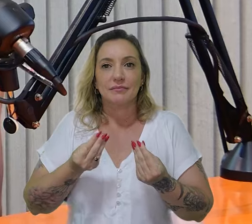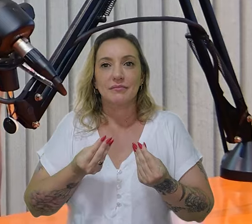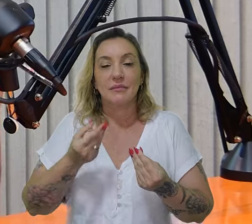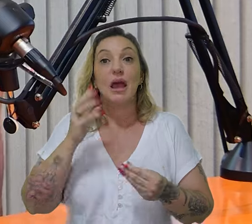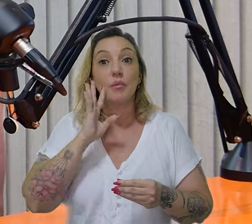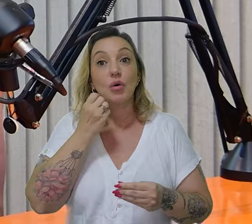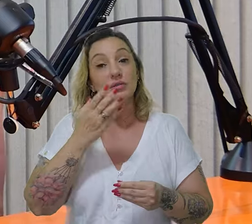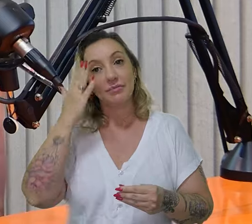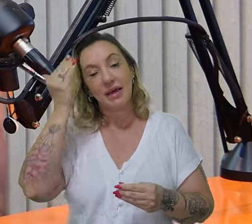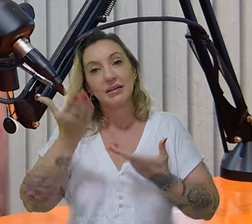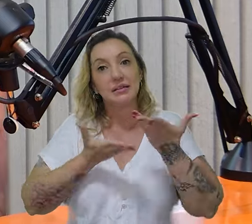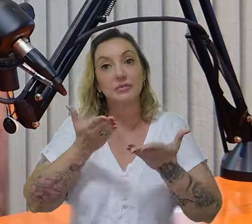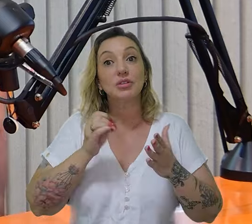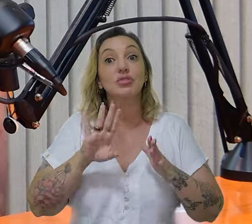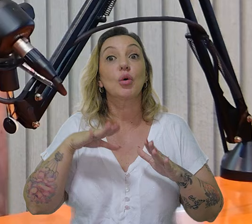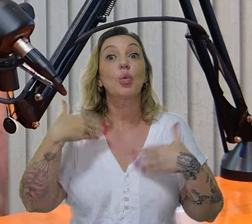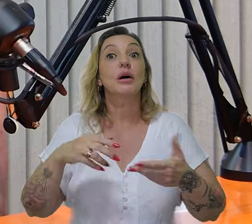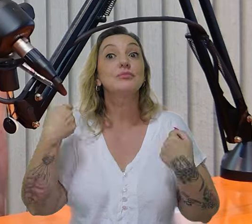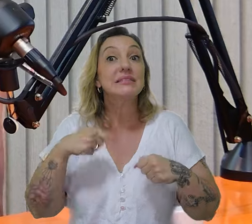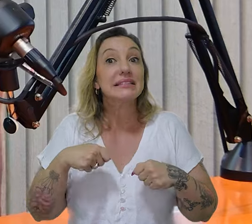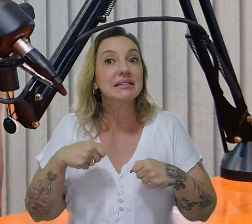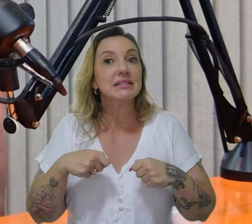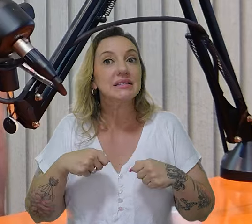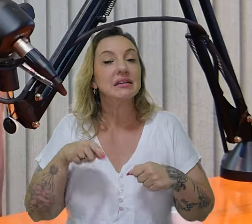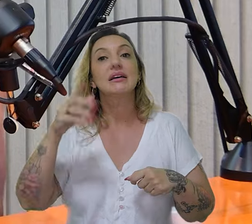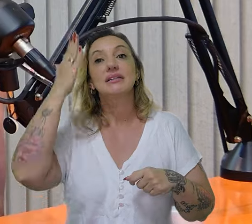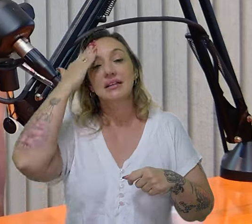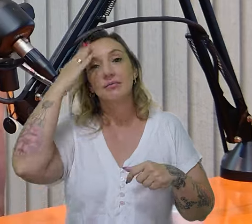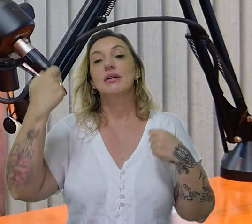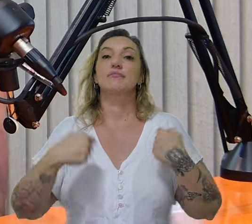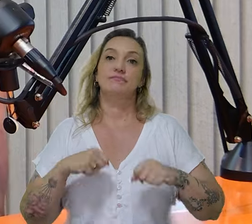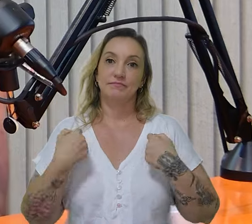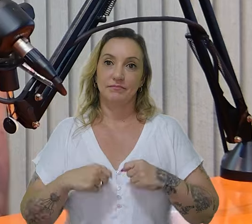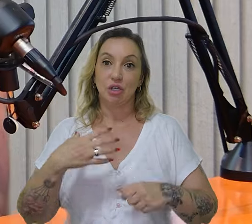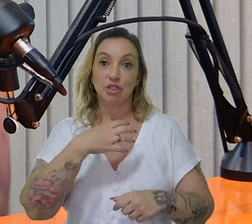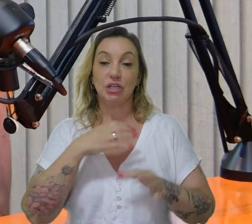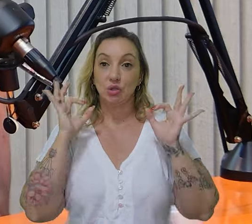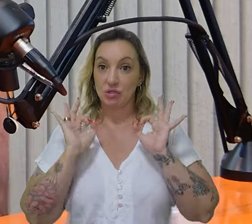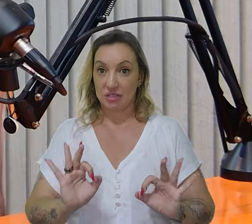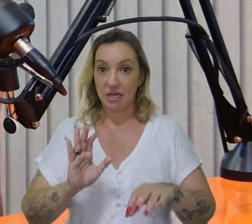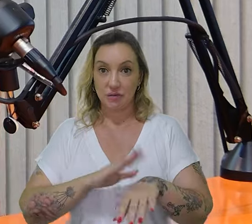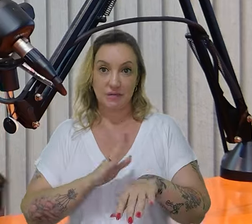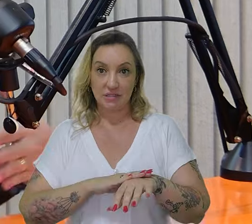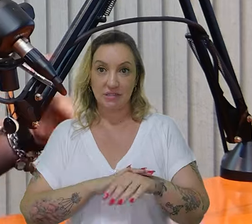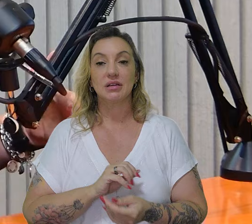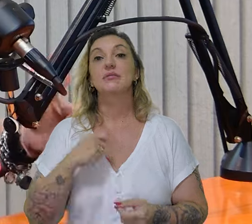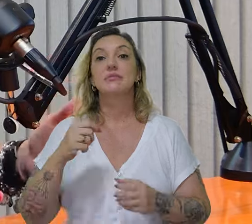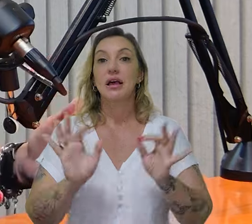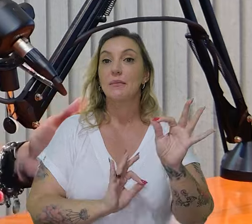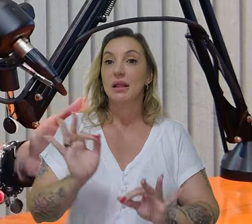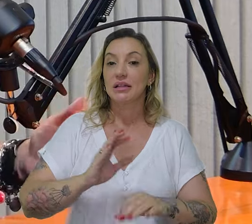um jeitinho Mas é só para quando precisa dar um jeitinho você precisa saber o jeito correto de fazer né a gente precisa